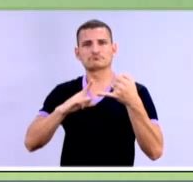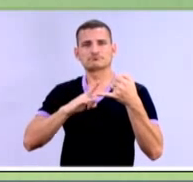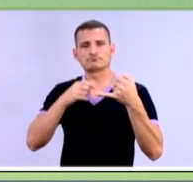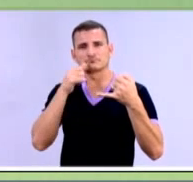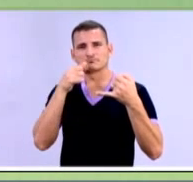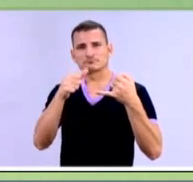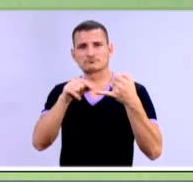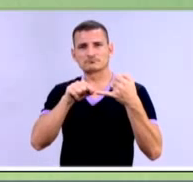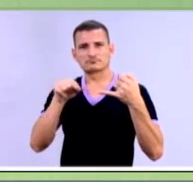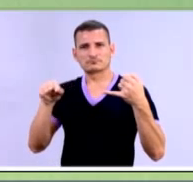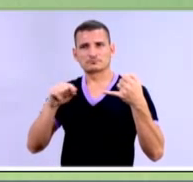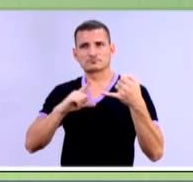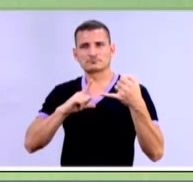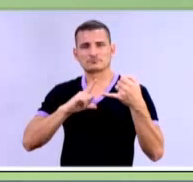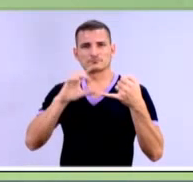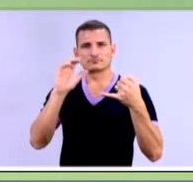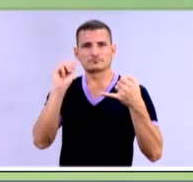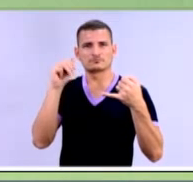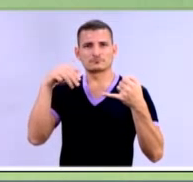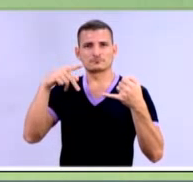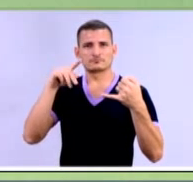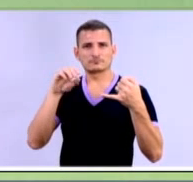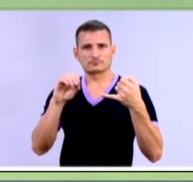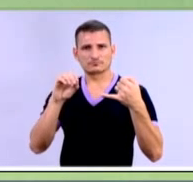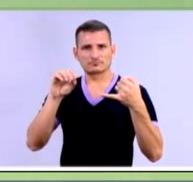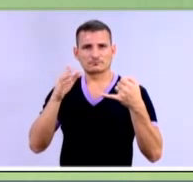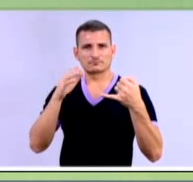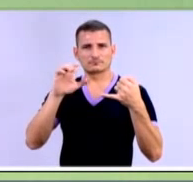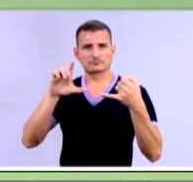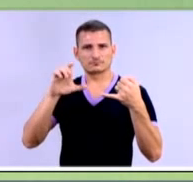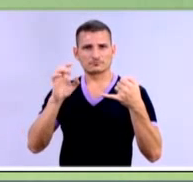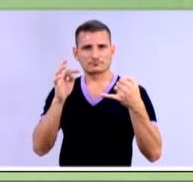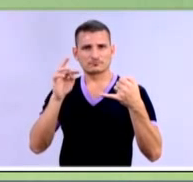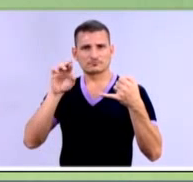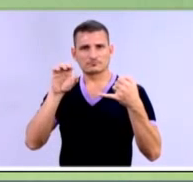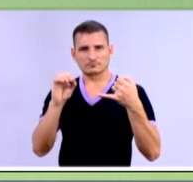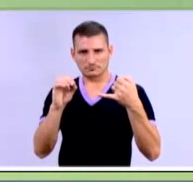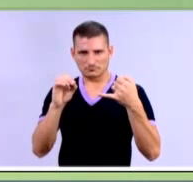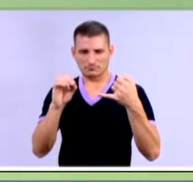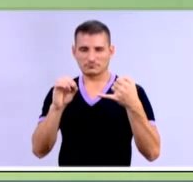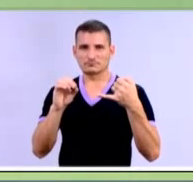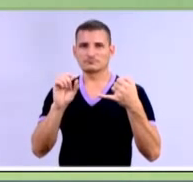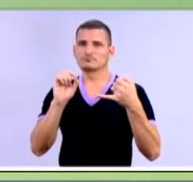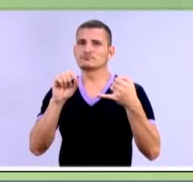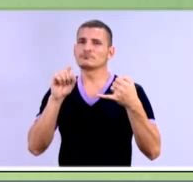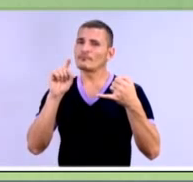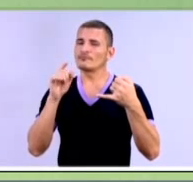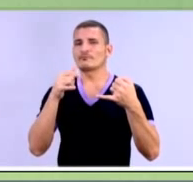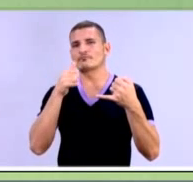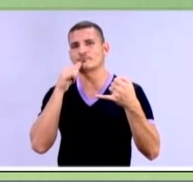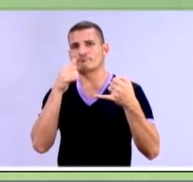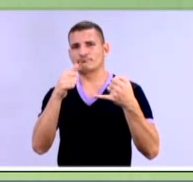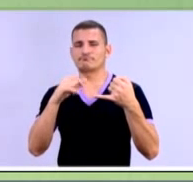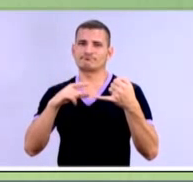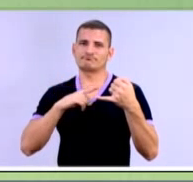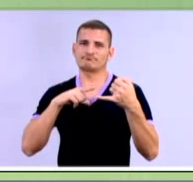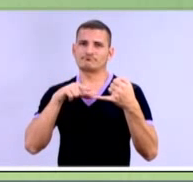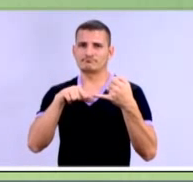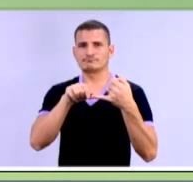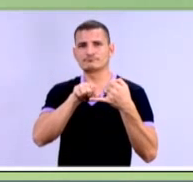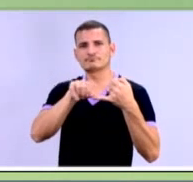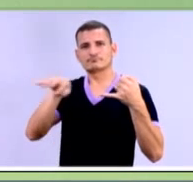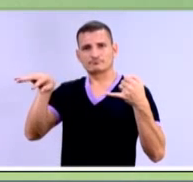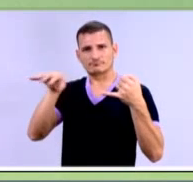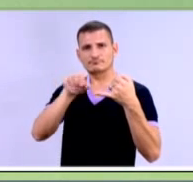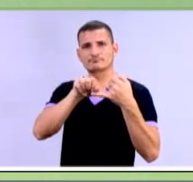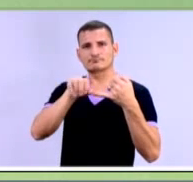eletromagnético. Campo eletromagnético é um campo que tem energia de fato, né, trafegando